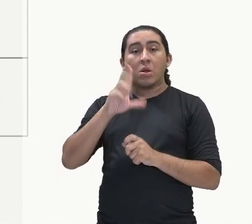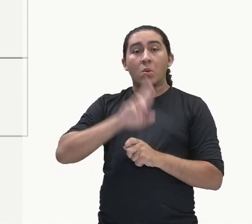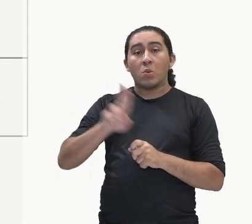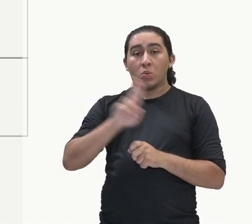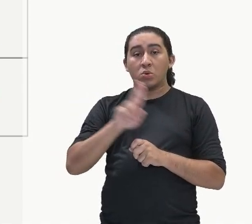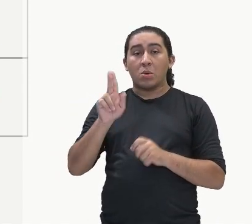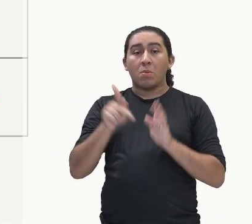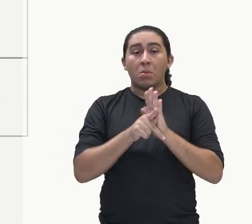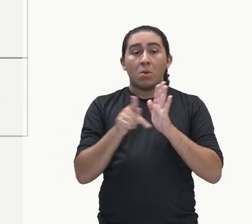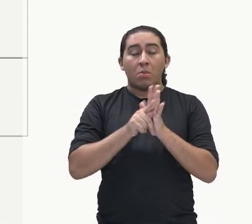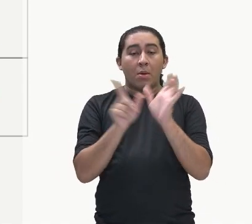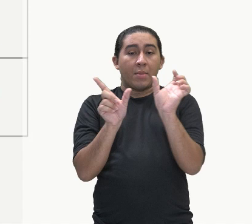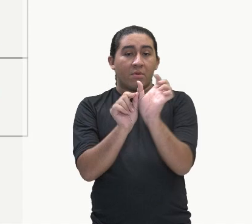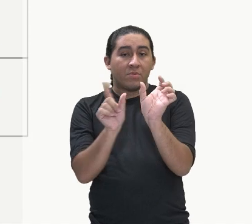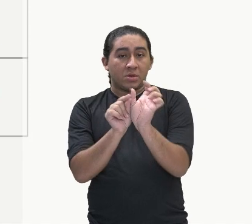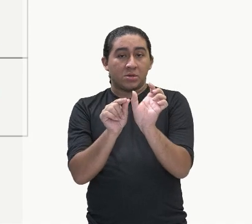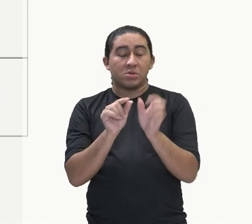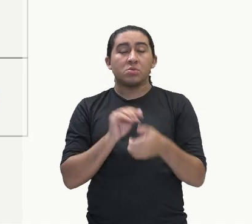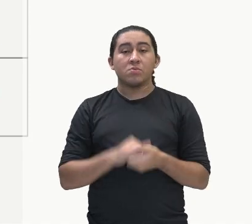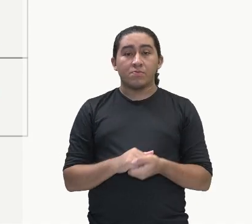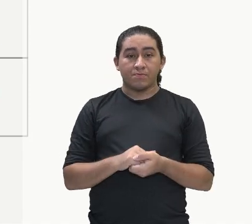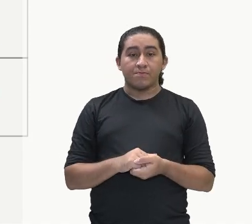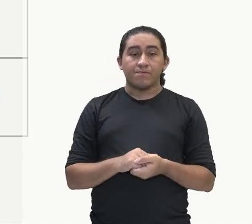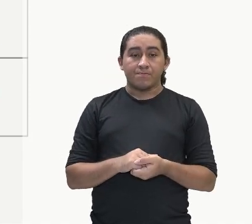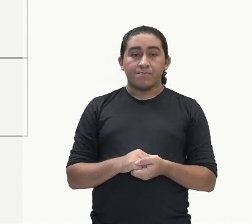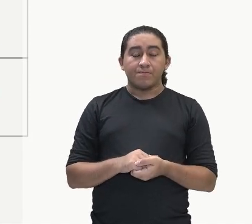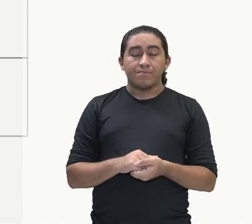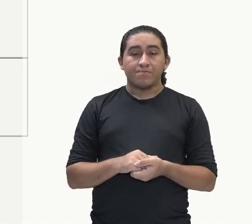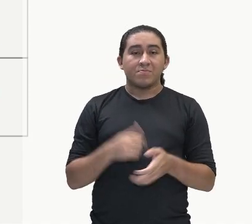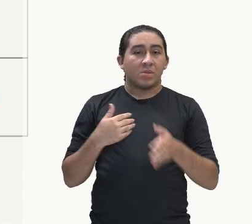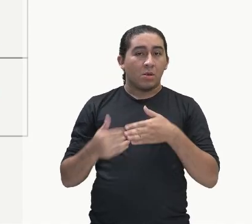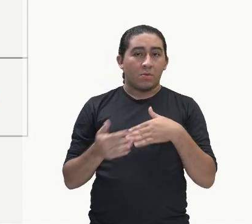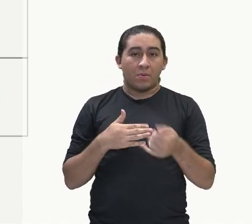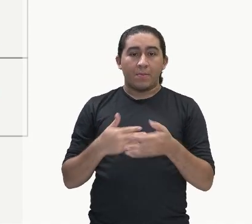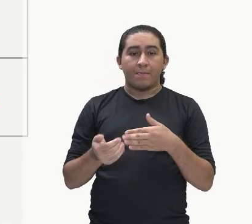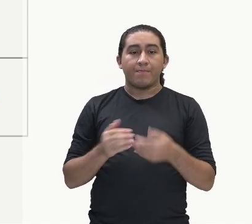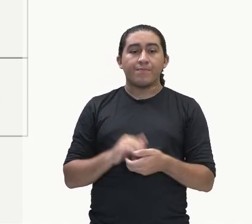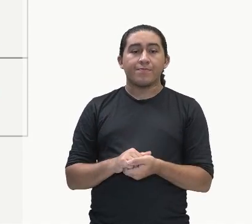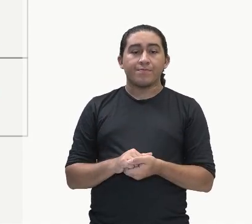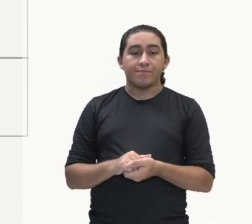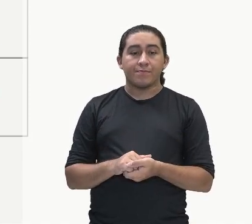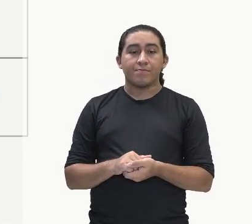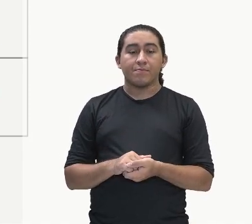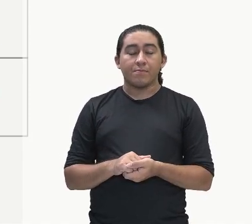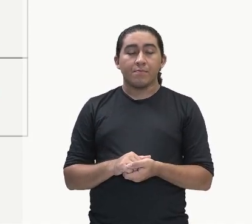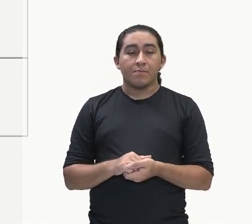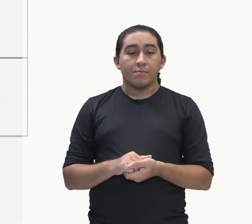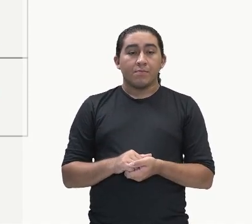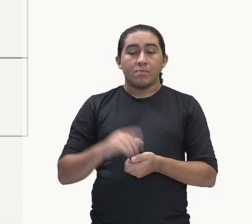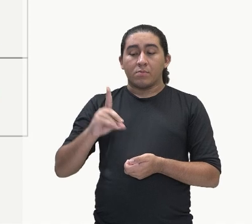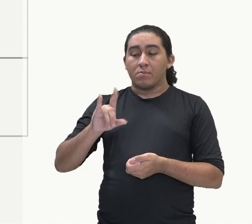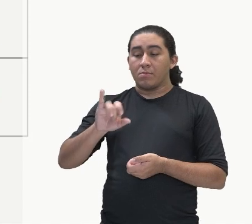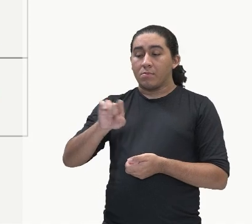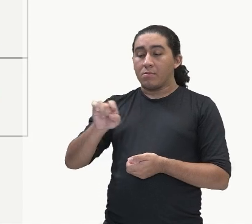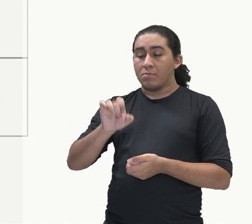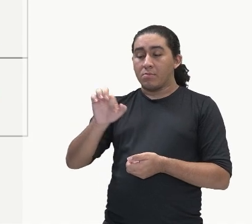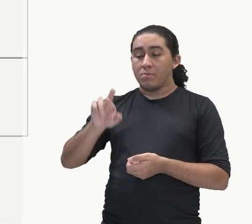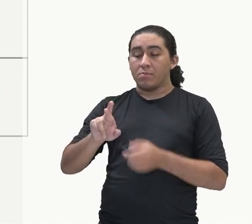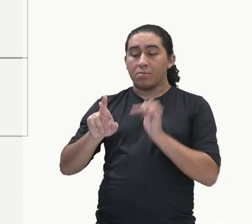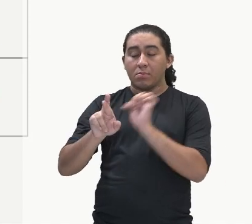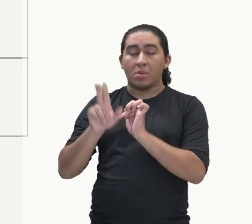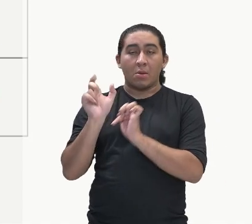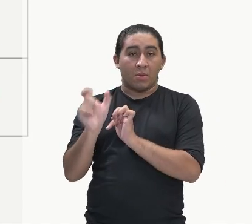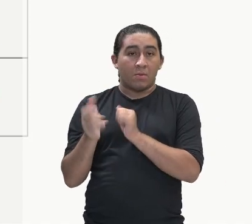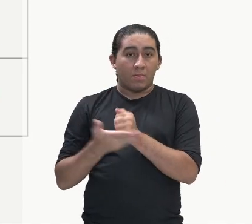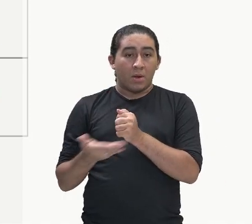prefixação, ou é prefixal, tanto faz. Dizer é a palavra primitiva, e você